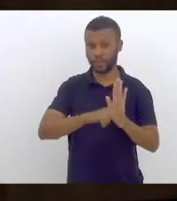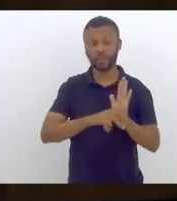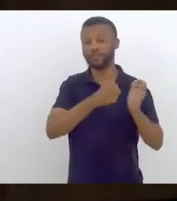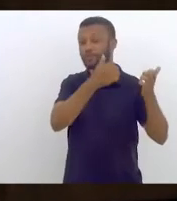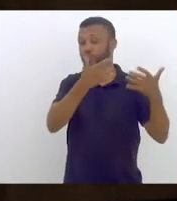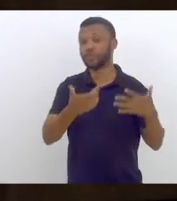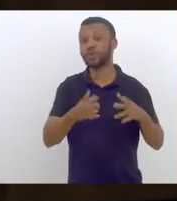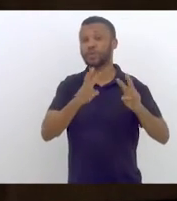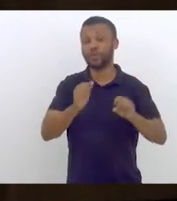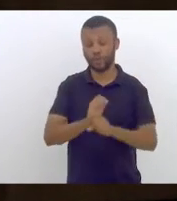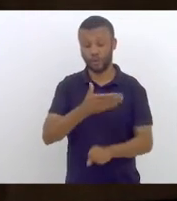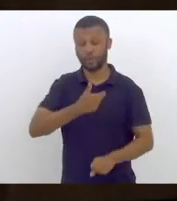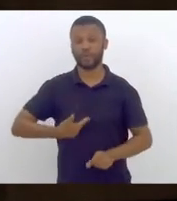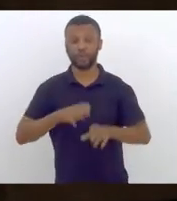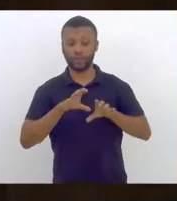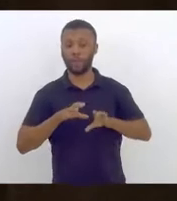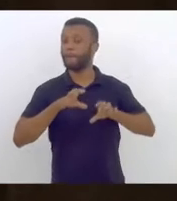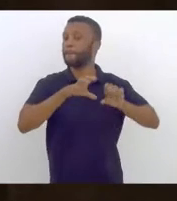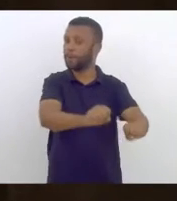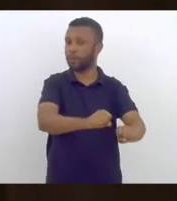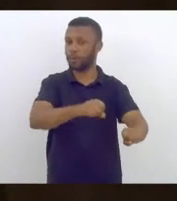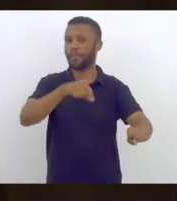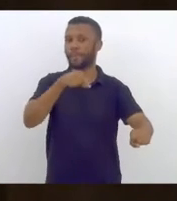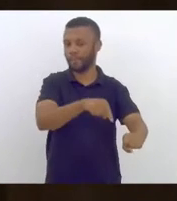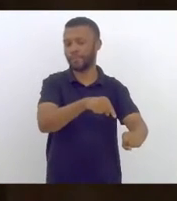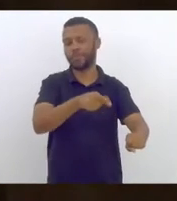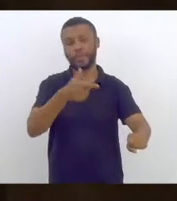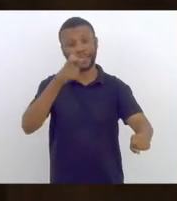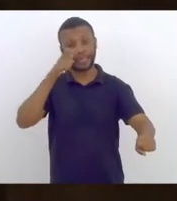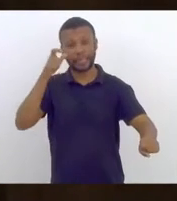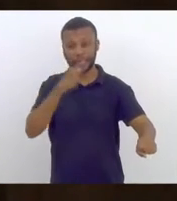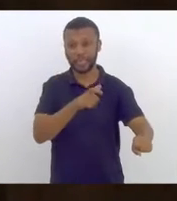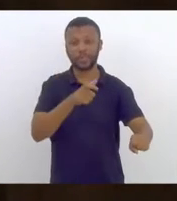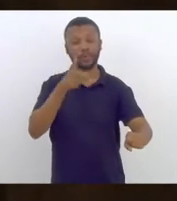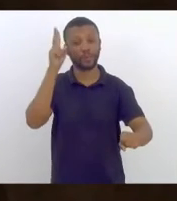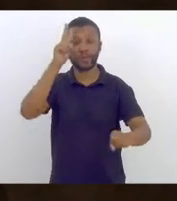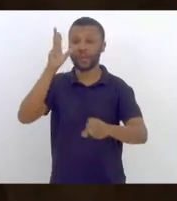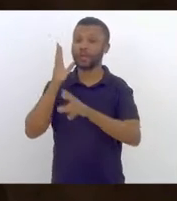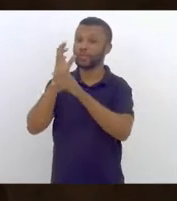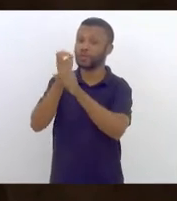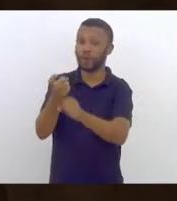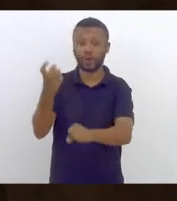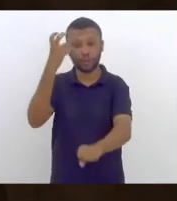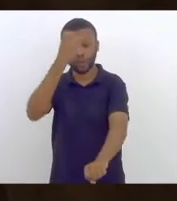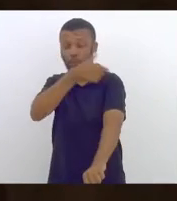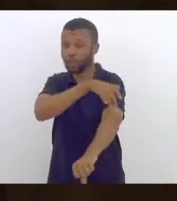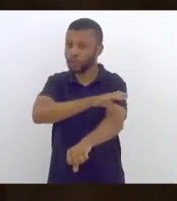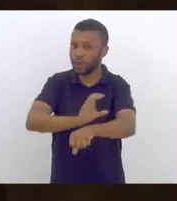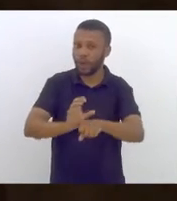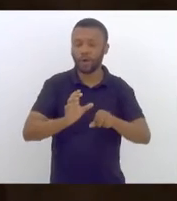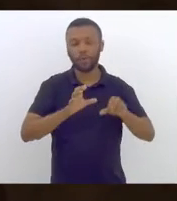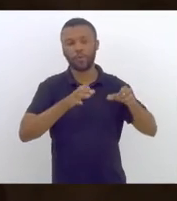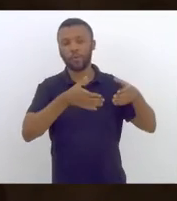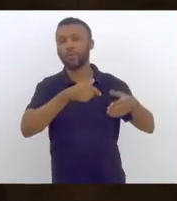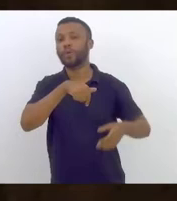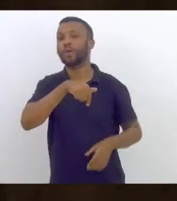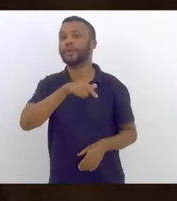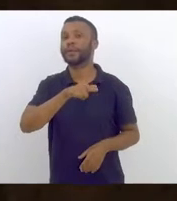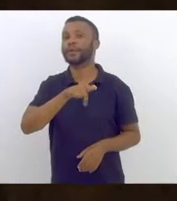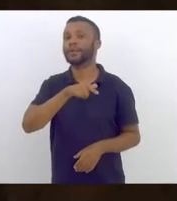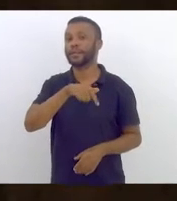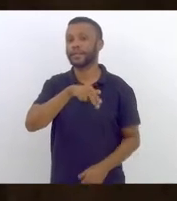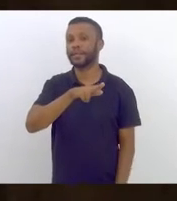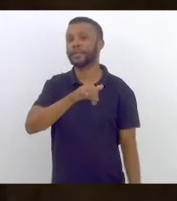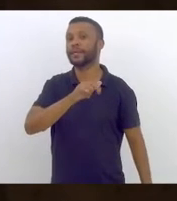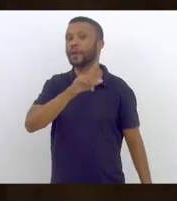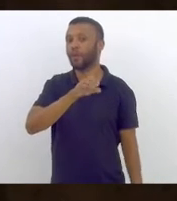o tombamento do interesse histórico e cultural do Estado do Rio de Janeiro, o quilombo do Camurim e da outras